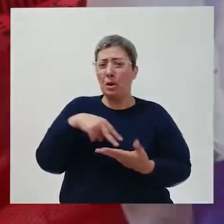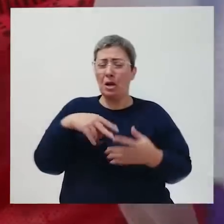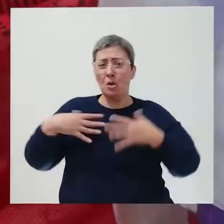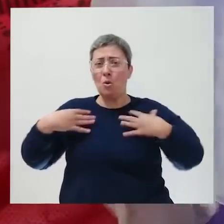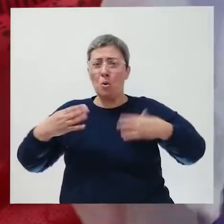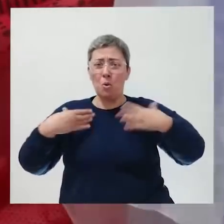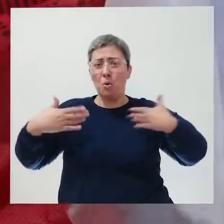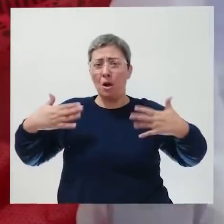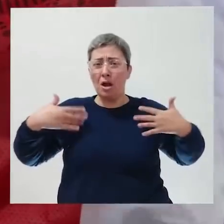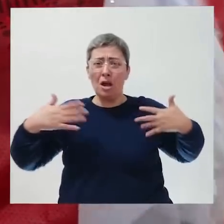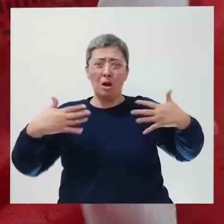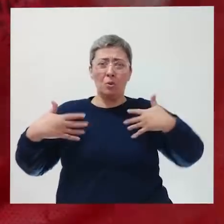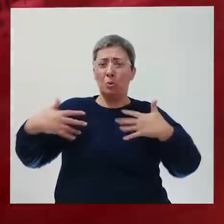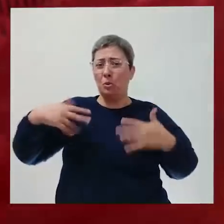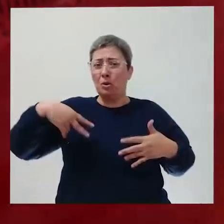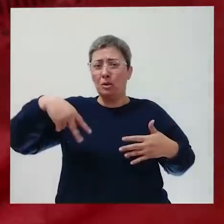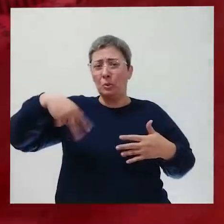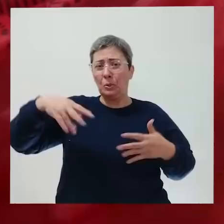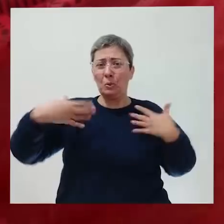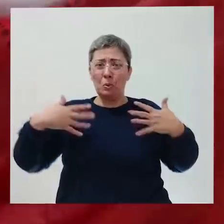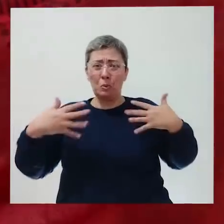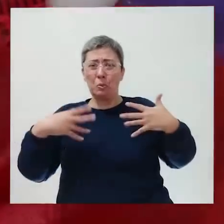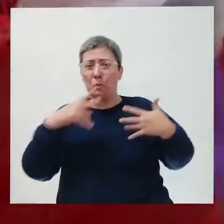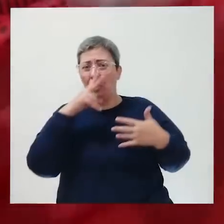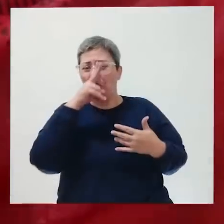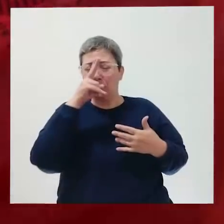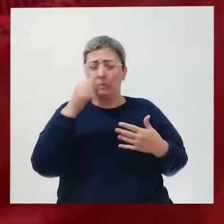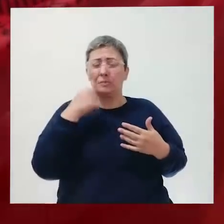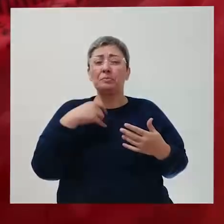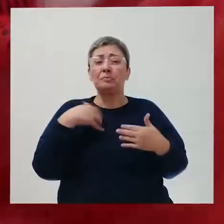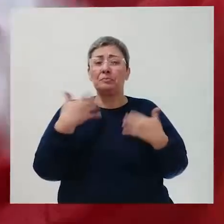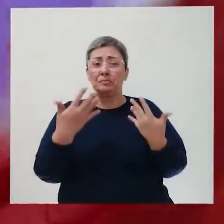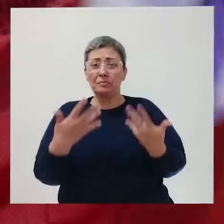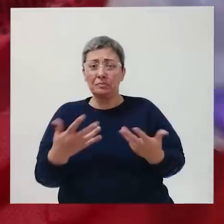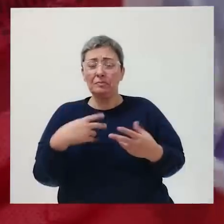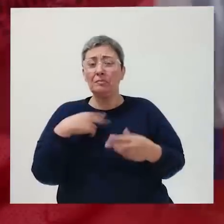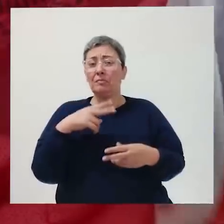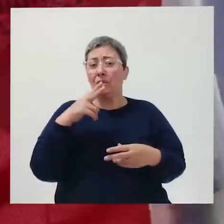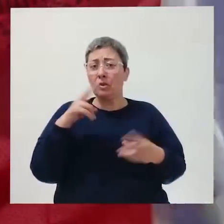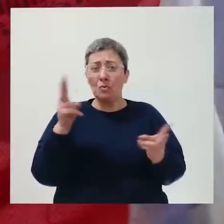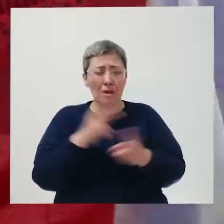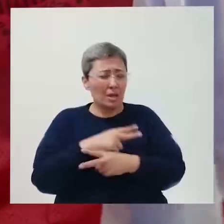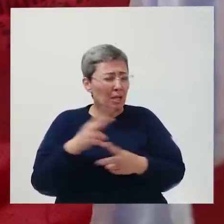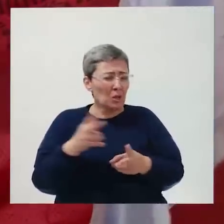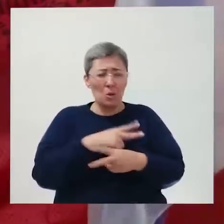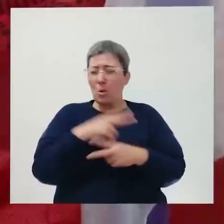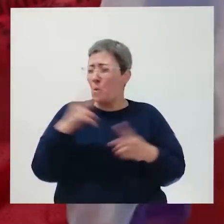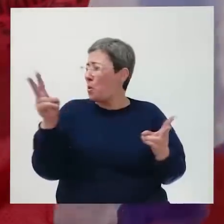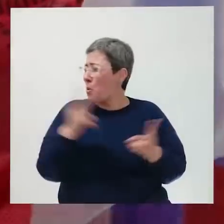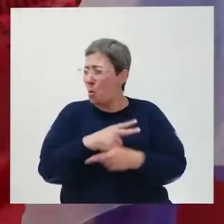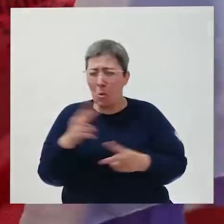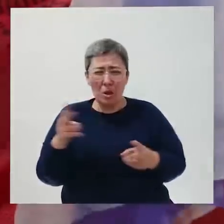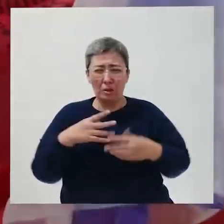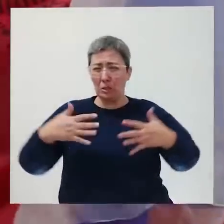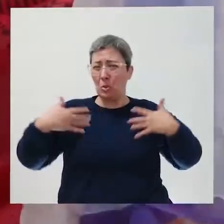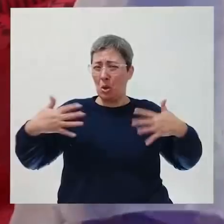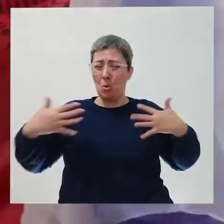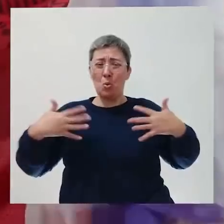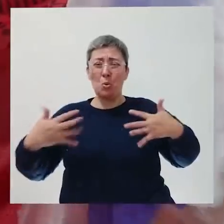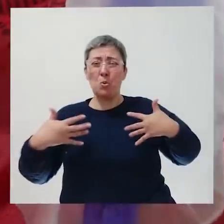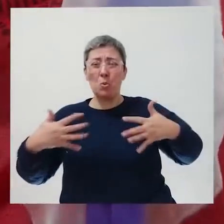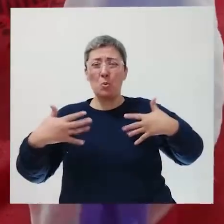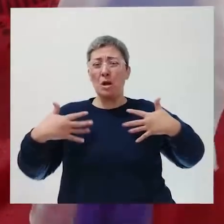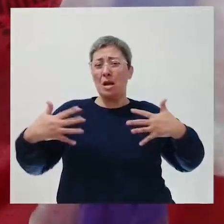roupas balançarem mais forte. E nisso o vento também soprava. E as roupas do homem